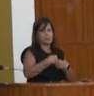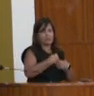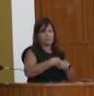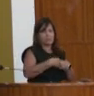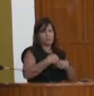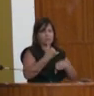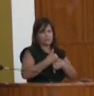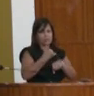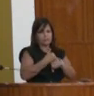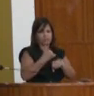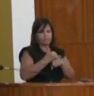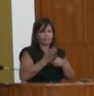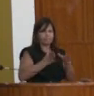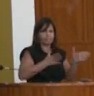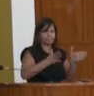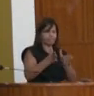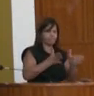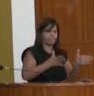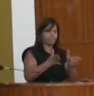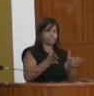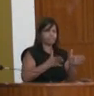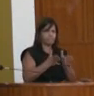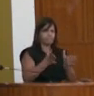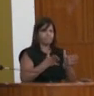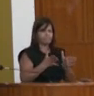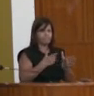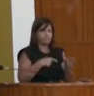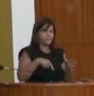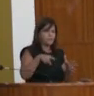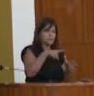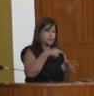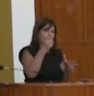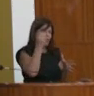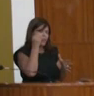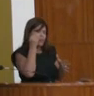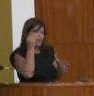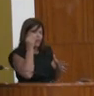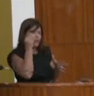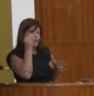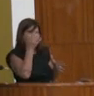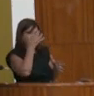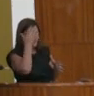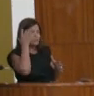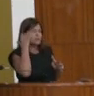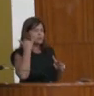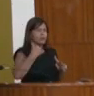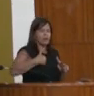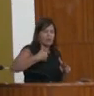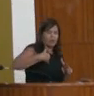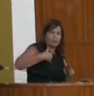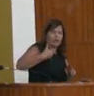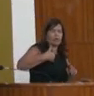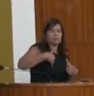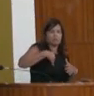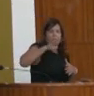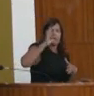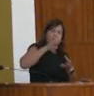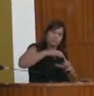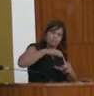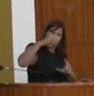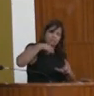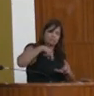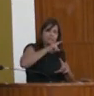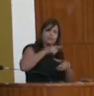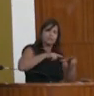uma política de enxugar gelo esse esforço nosso, de tentar inserir as pessoas que hoje estão na idade de trabalho, no mercado de trabalho, não que isso não